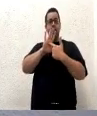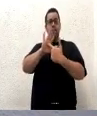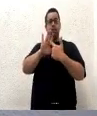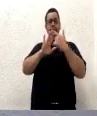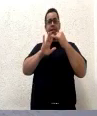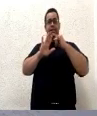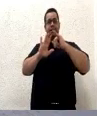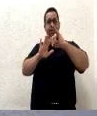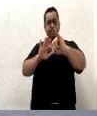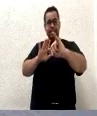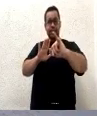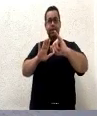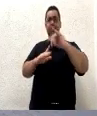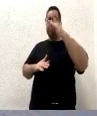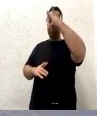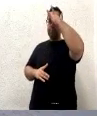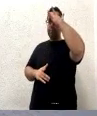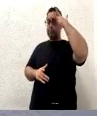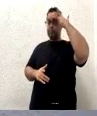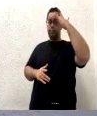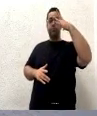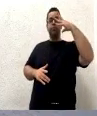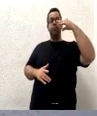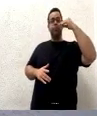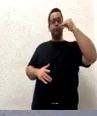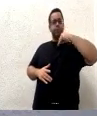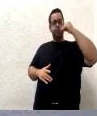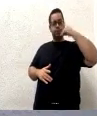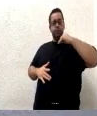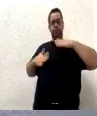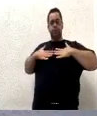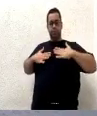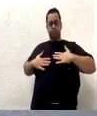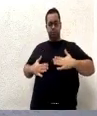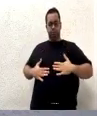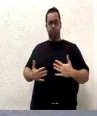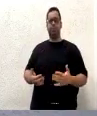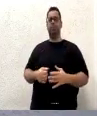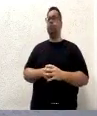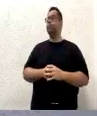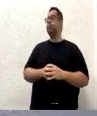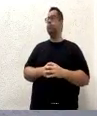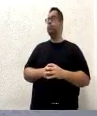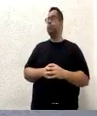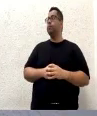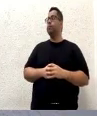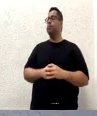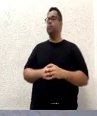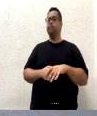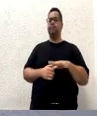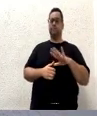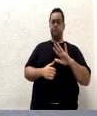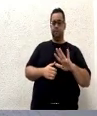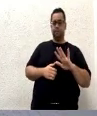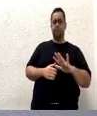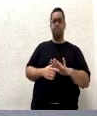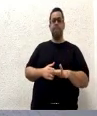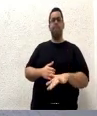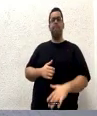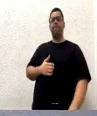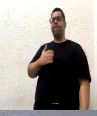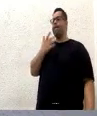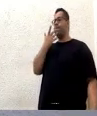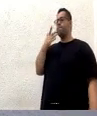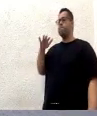né? A gente quando olha fala assim, a molecada passa batido nisso. E quando a gente vê, quando entra adolescente no serviço